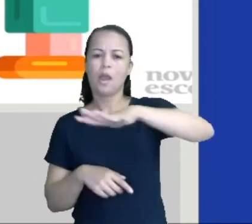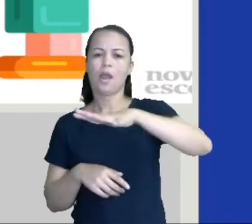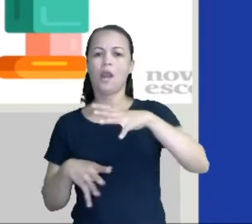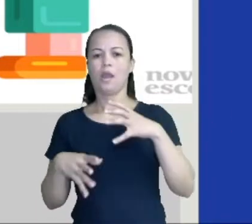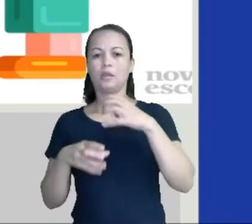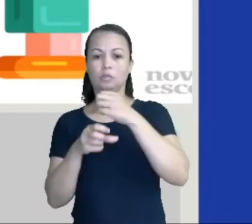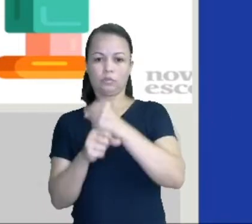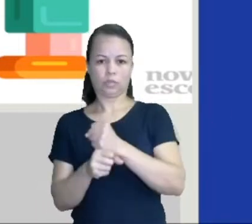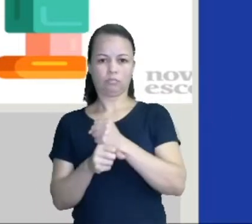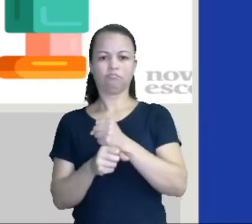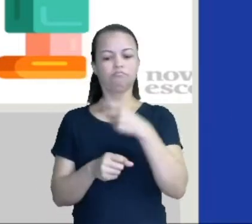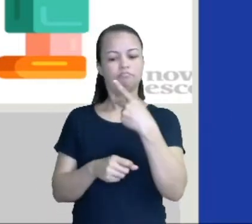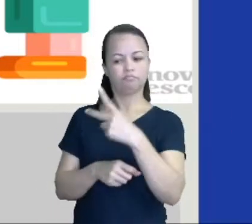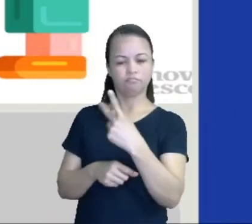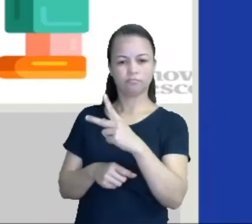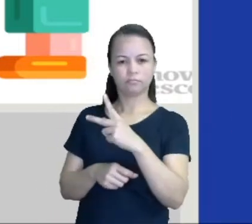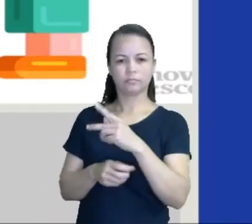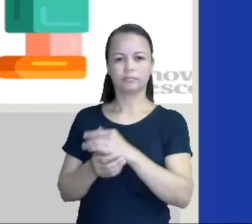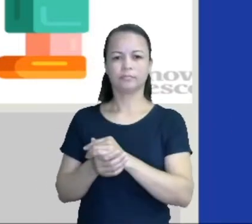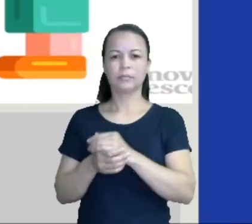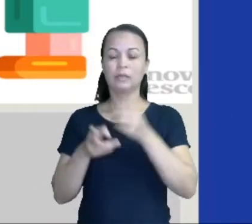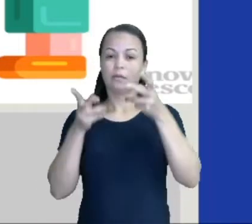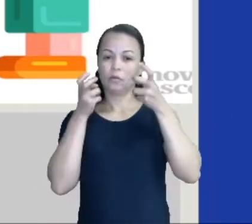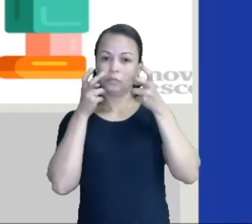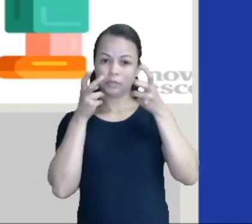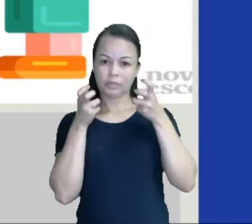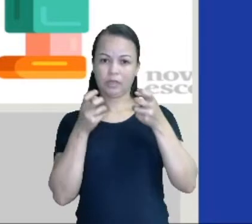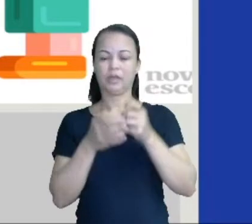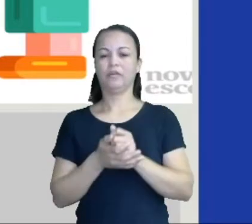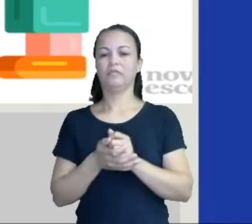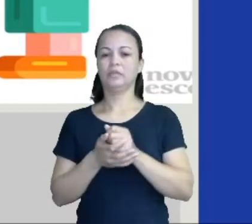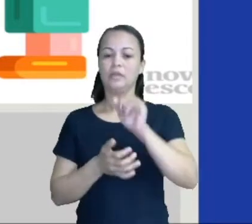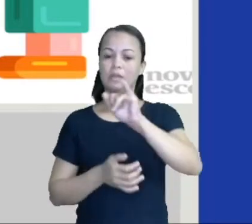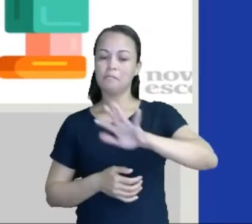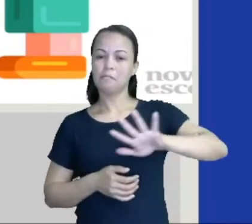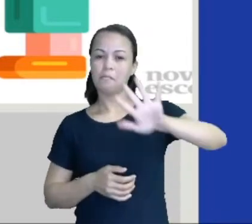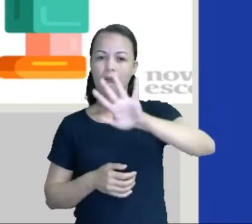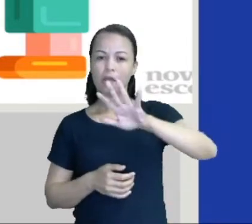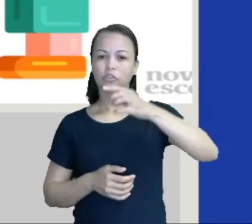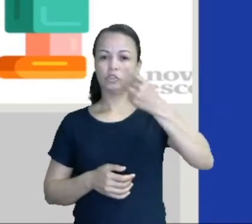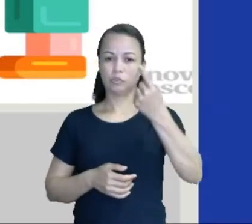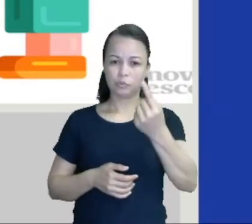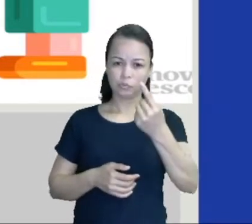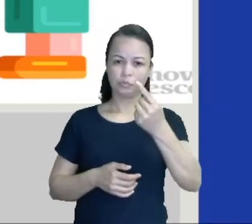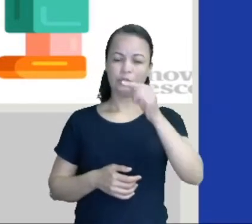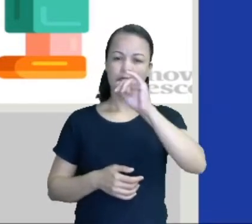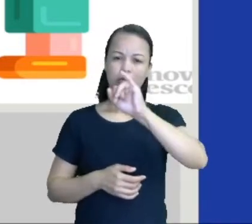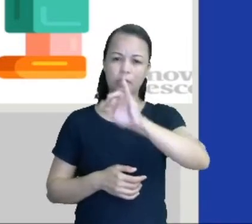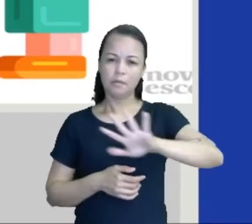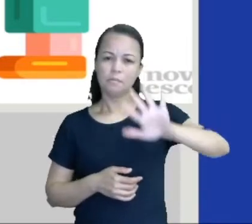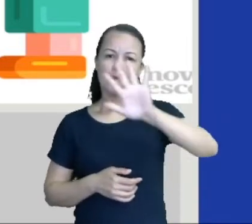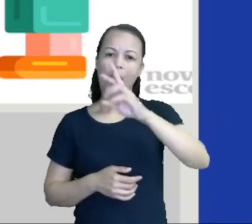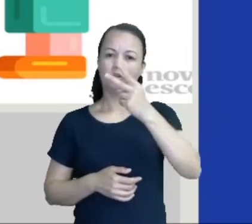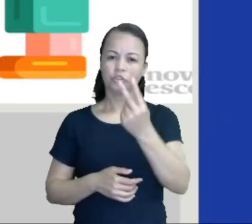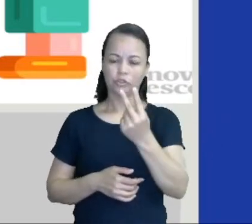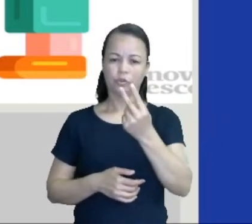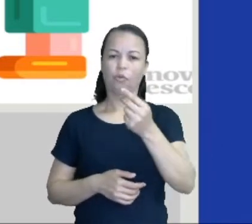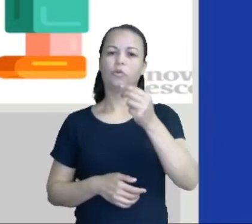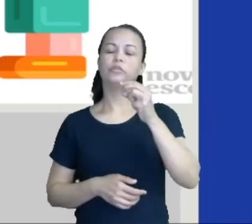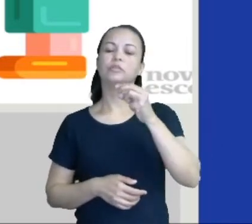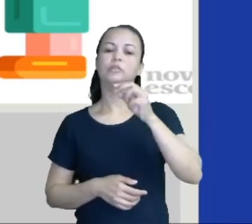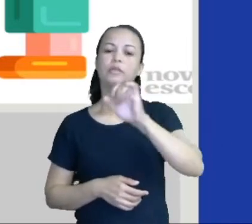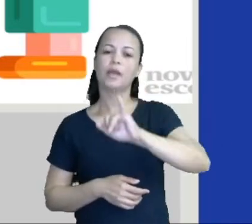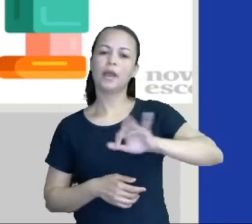figura? Observe. Nós temos a figura 1, a figura 2, a